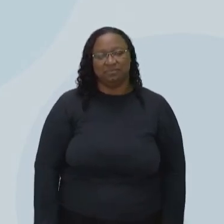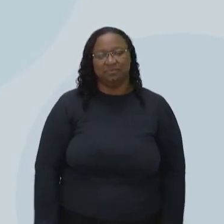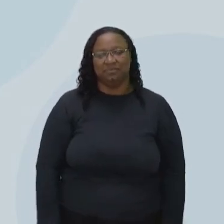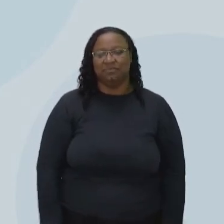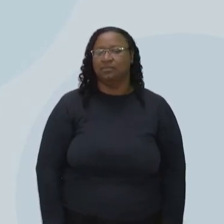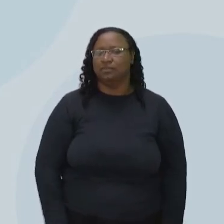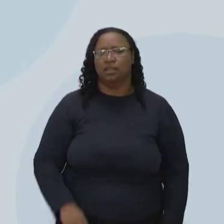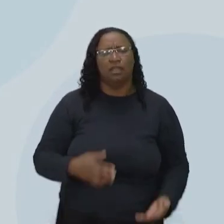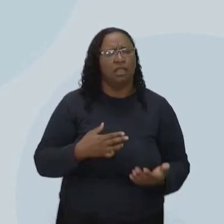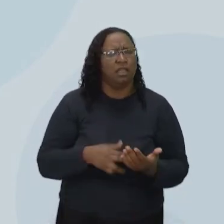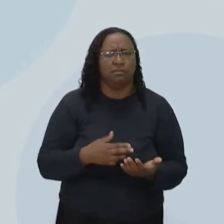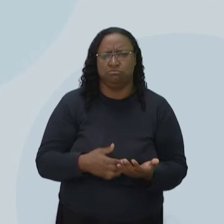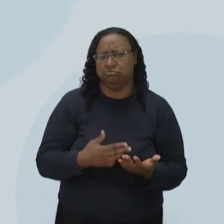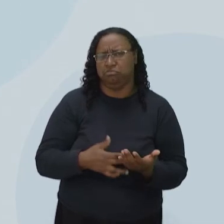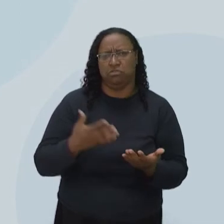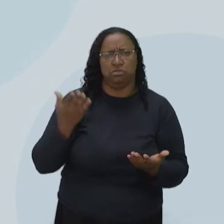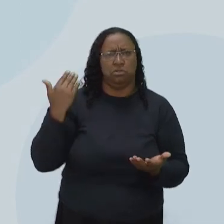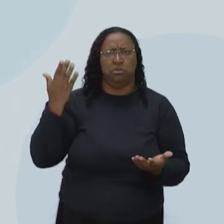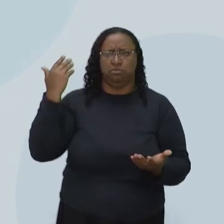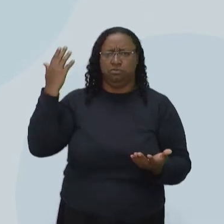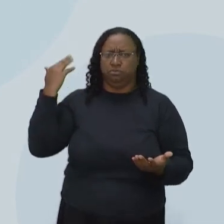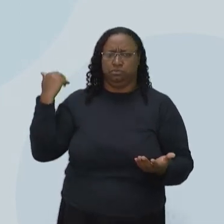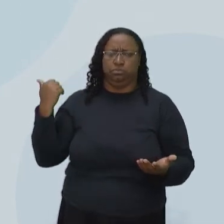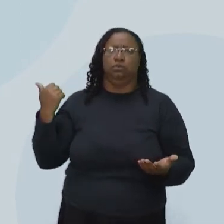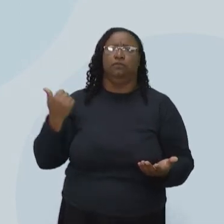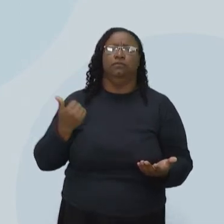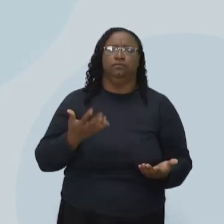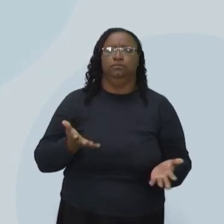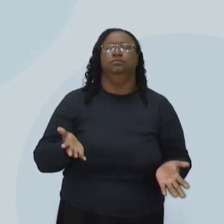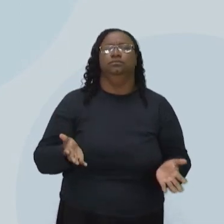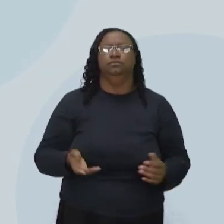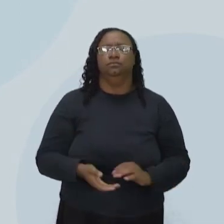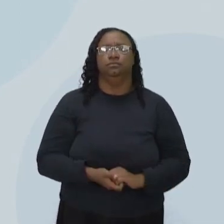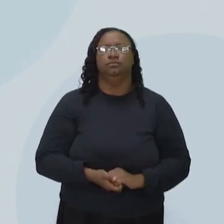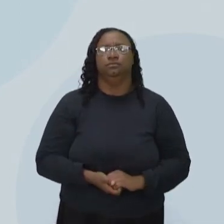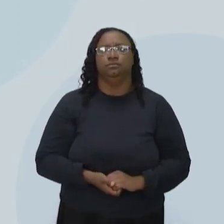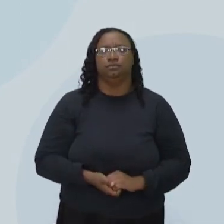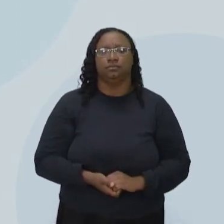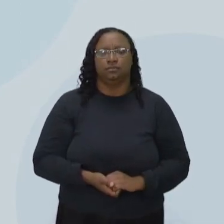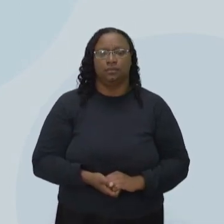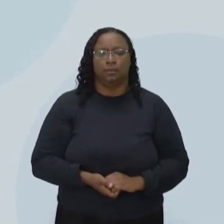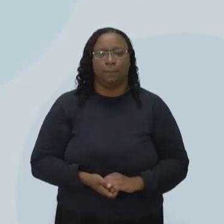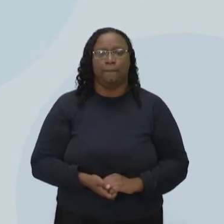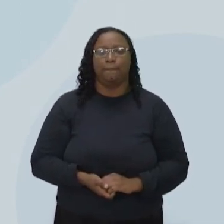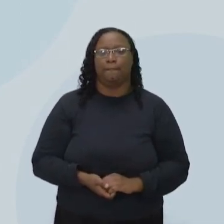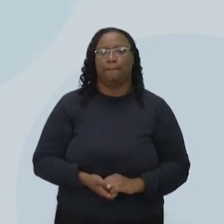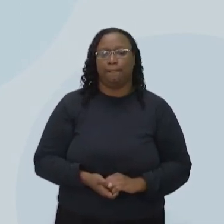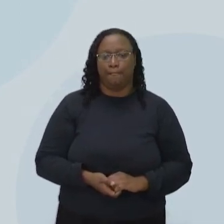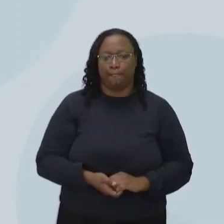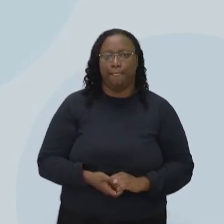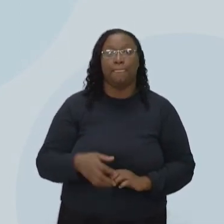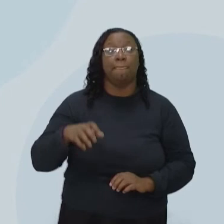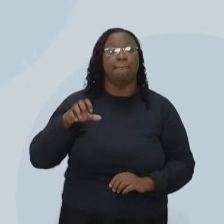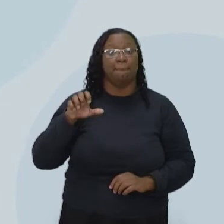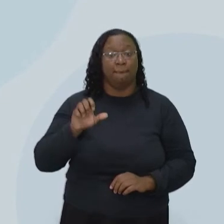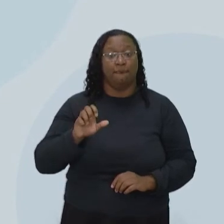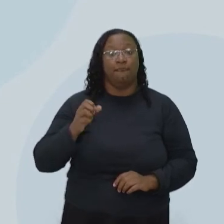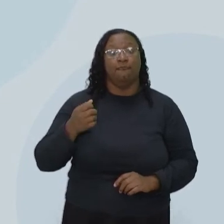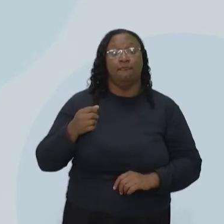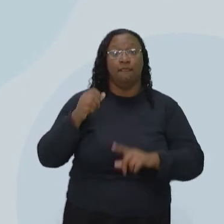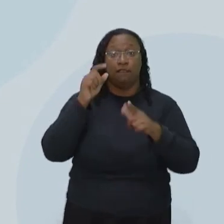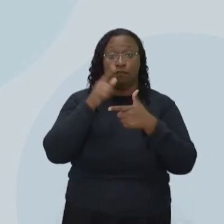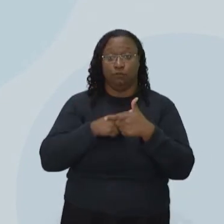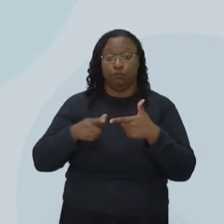Mesma coisa que nós fizemos lá para fazer o cálculo, né, da iluminância, eu divido o fluxo